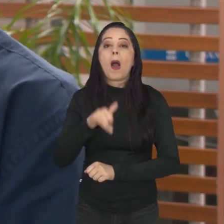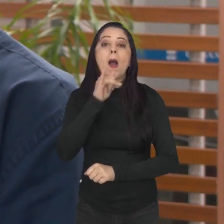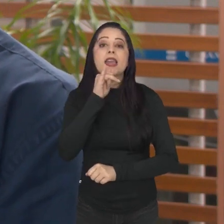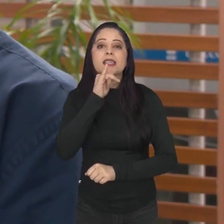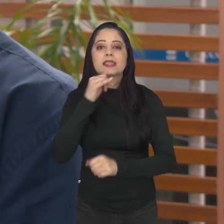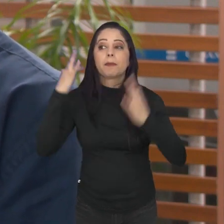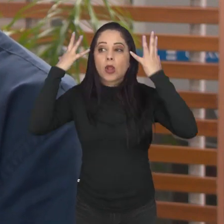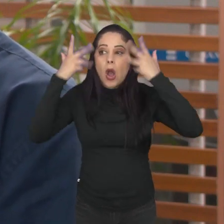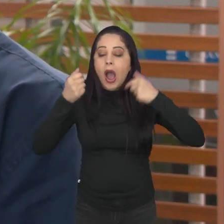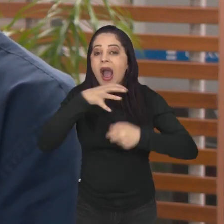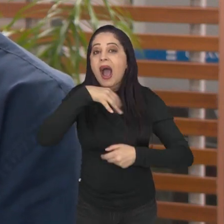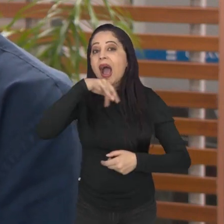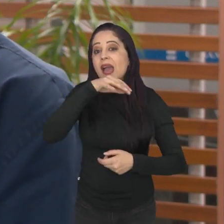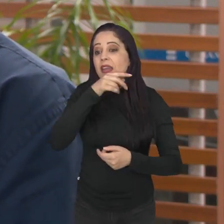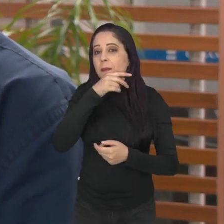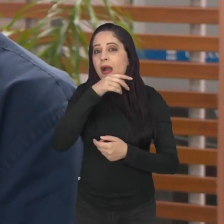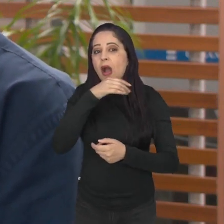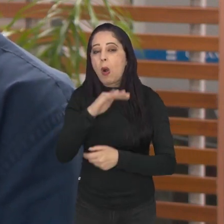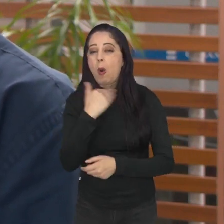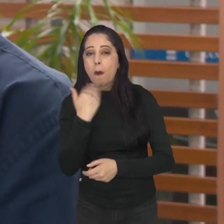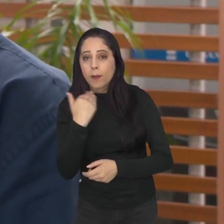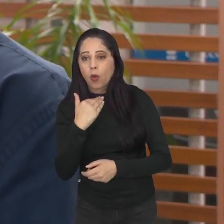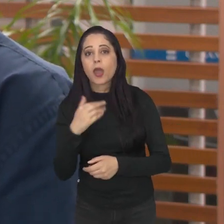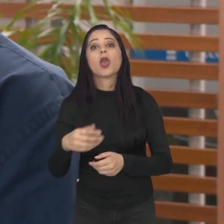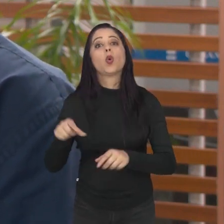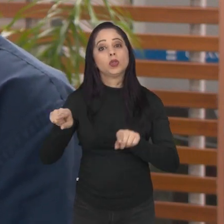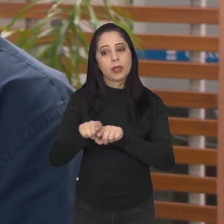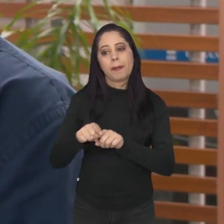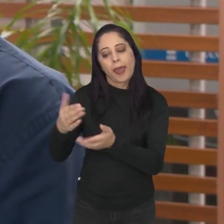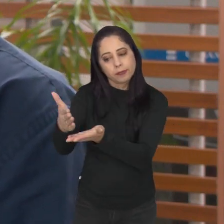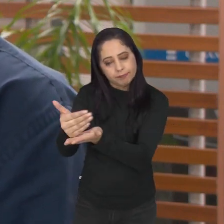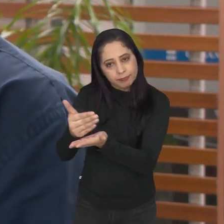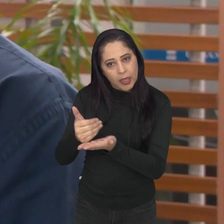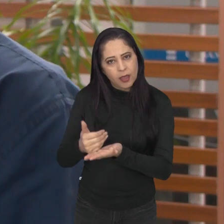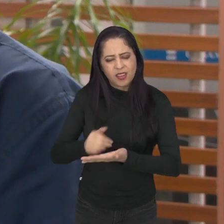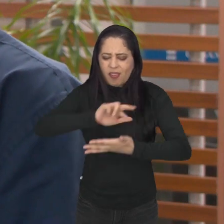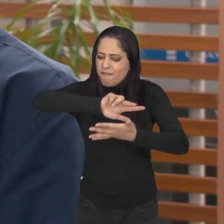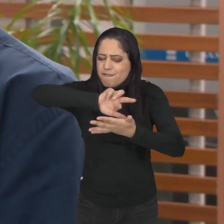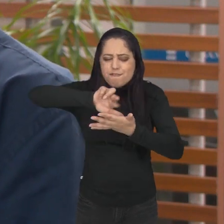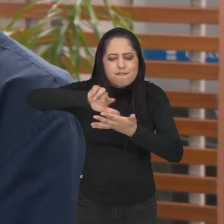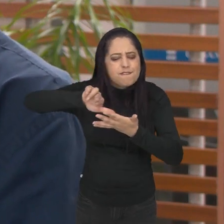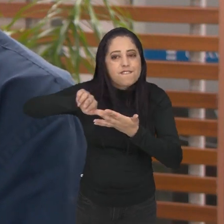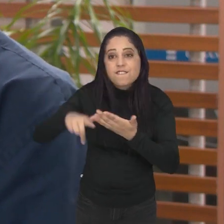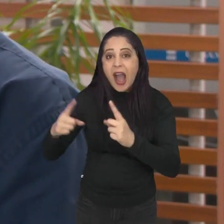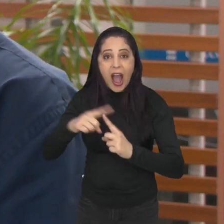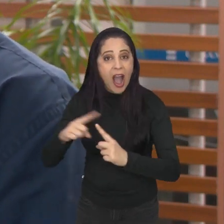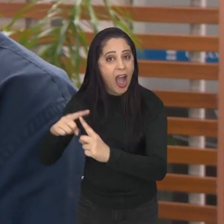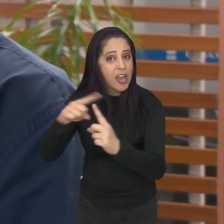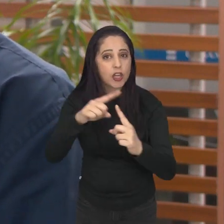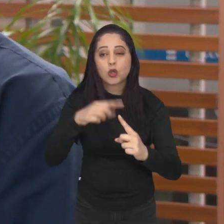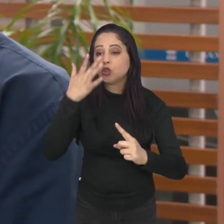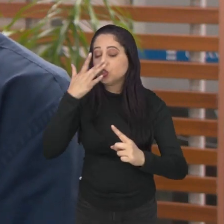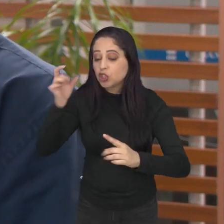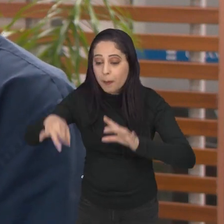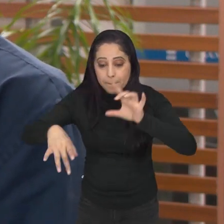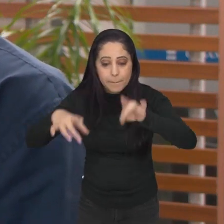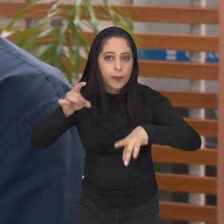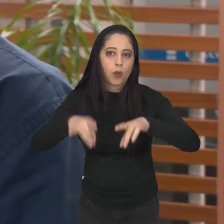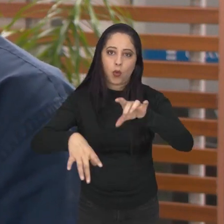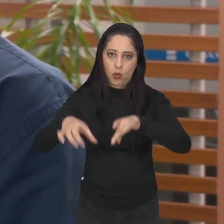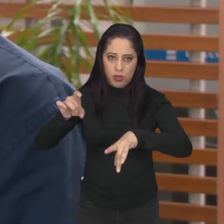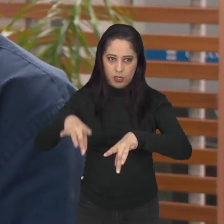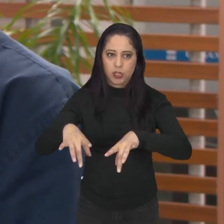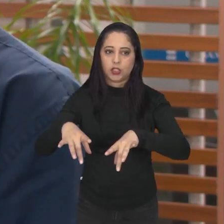de animais mortos de pequeno porte coleta de volumosos entre outras coletas aí eletrônicos entre outras coletas aí